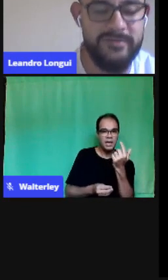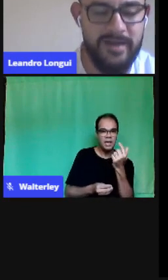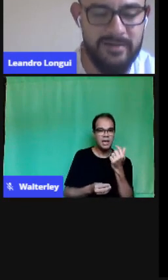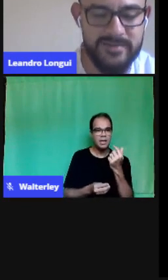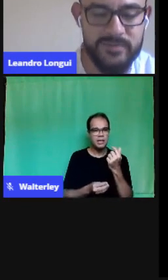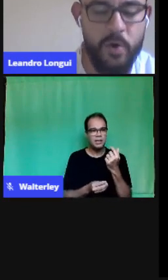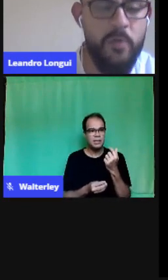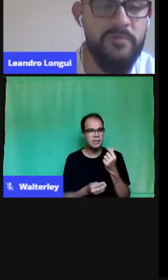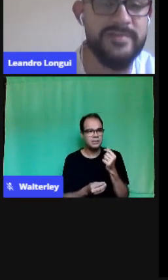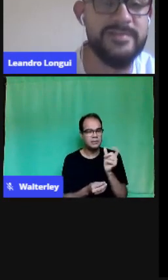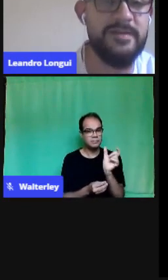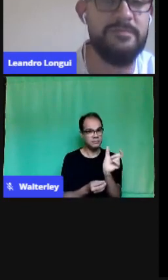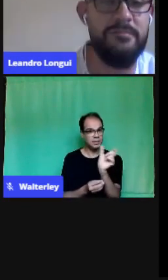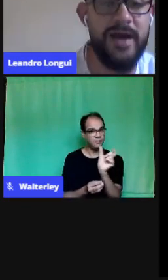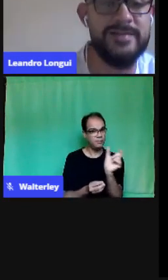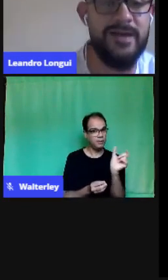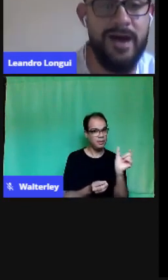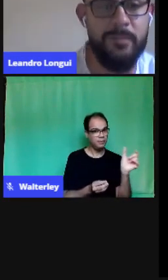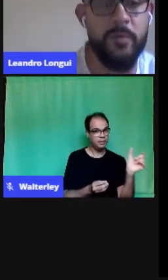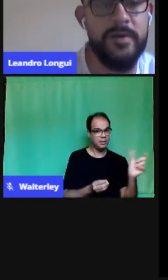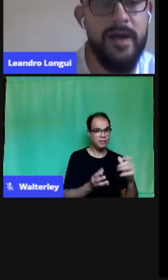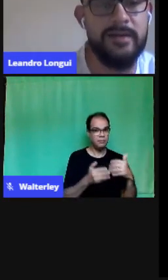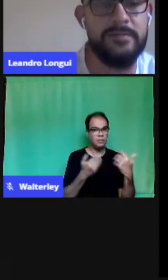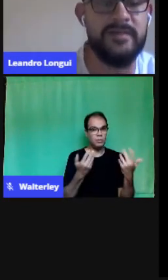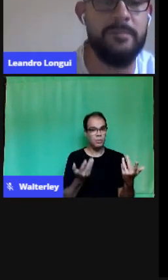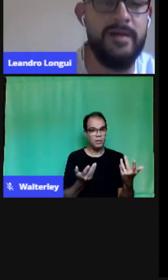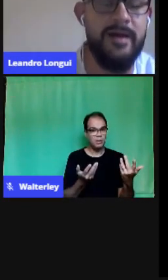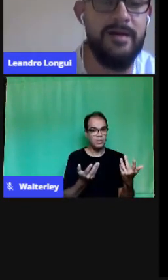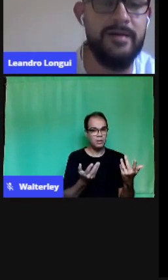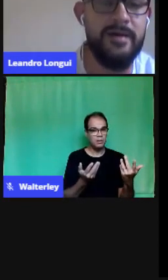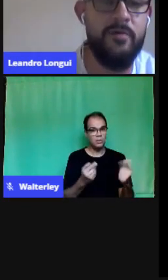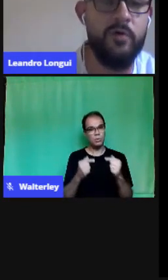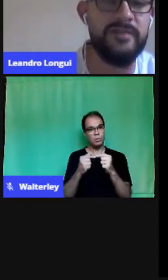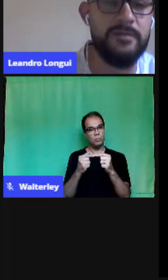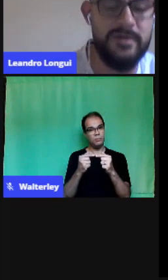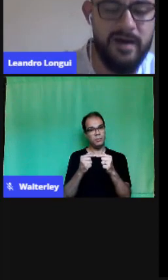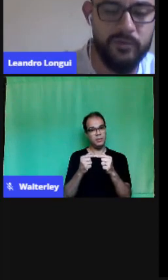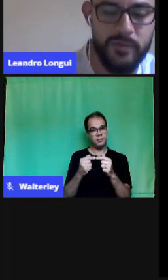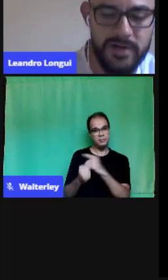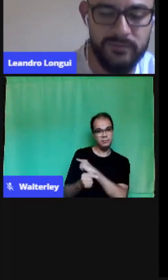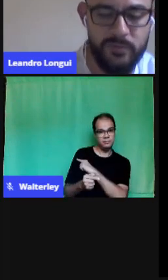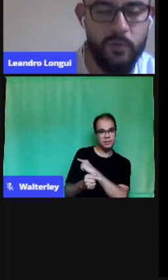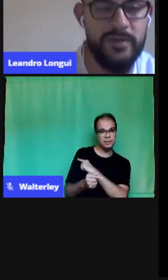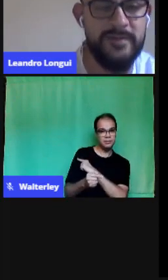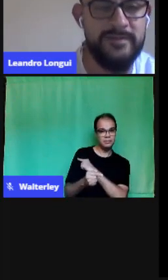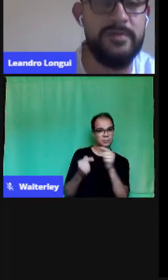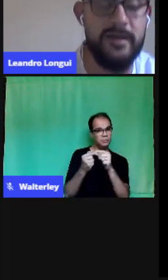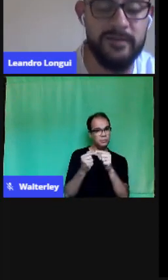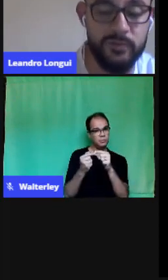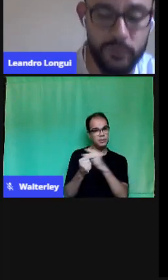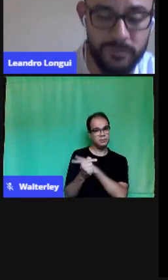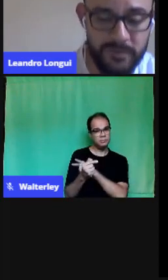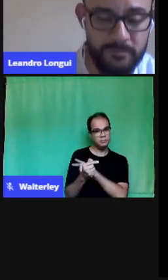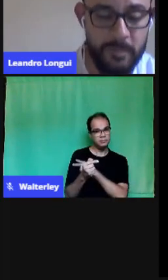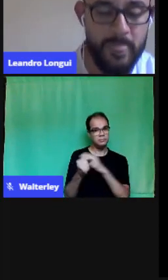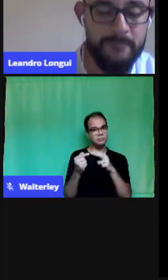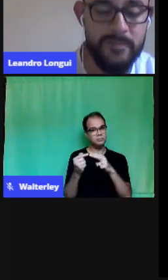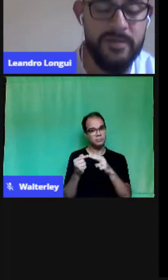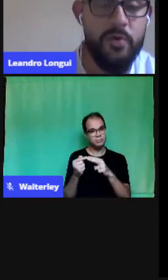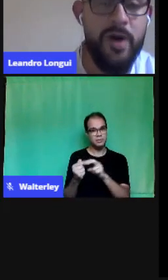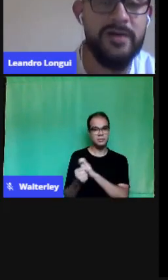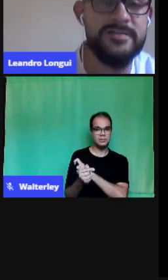vou abordá-las, qual vai ser mais apropriado para trabalhar com determinado ano, com determinada